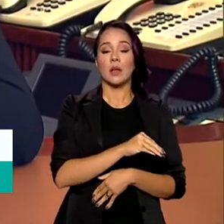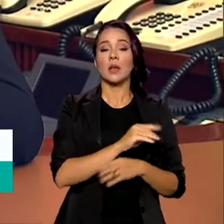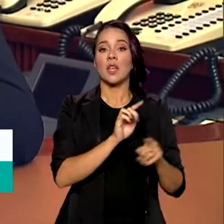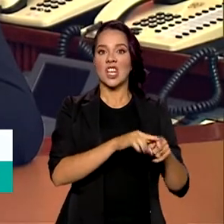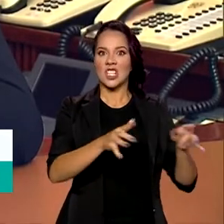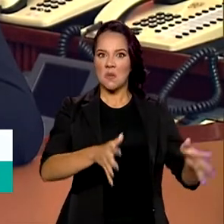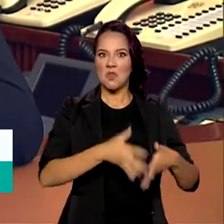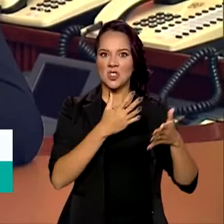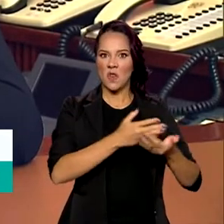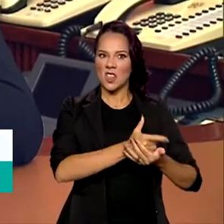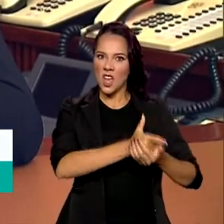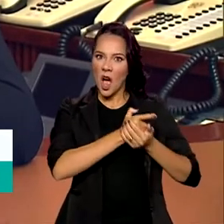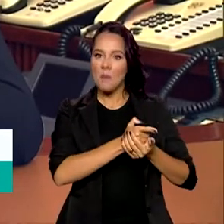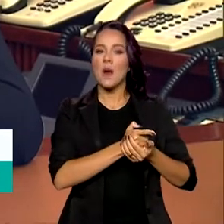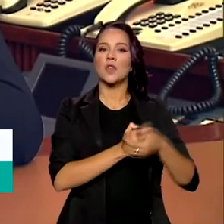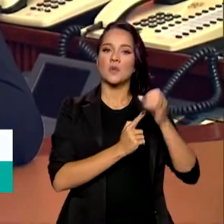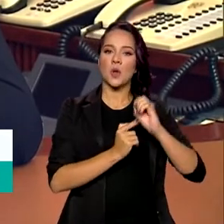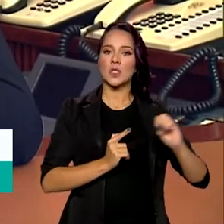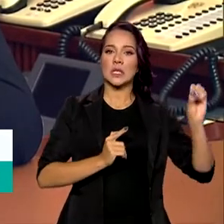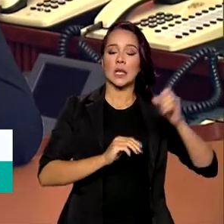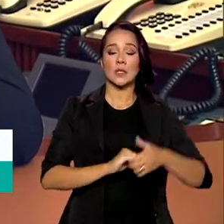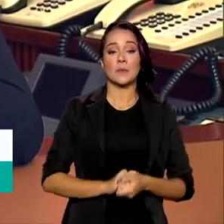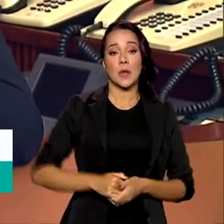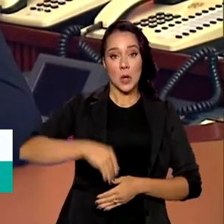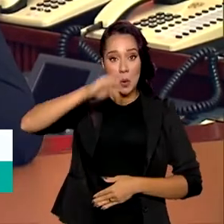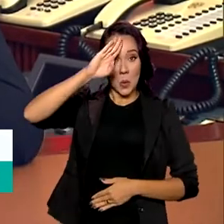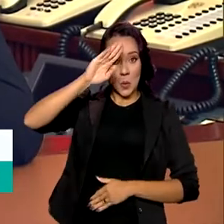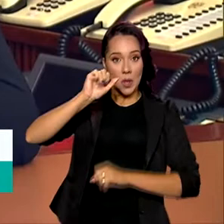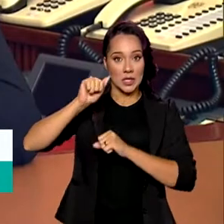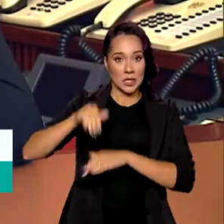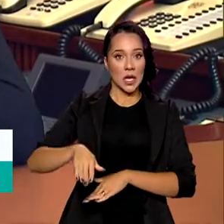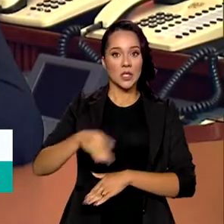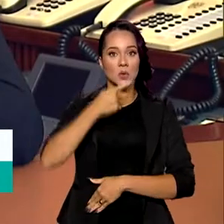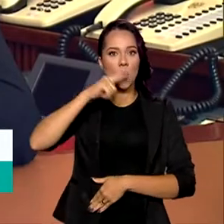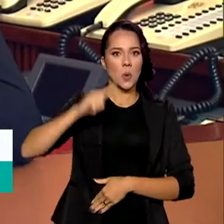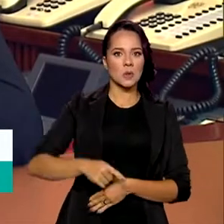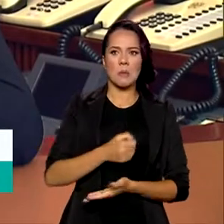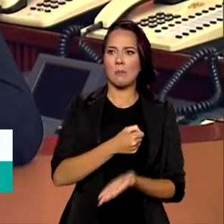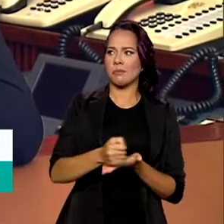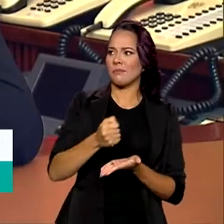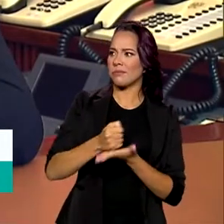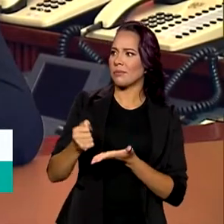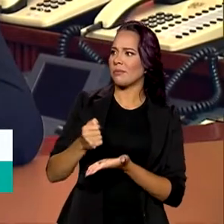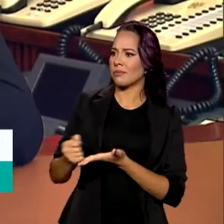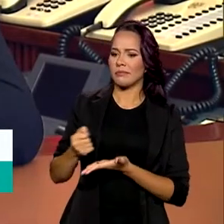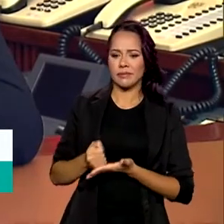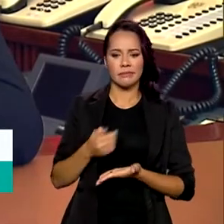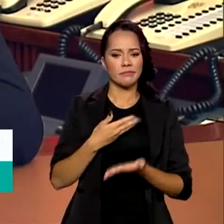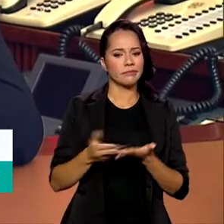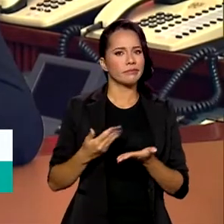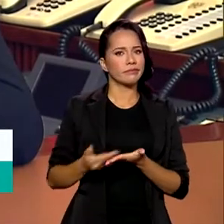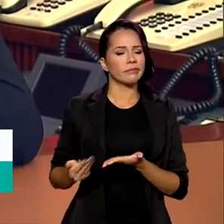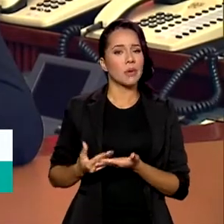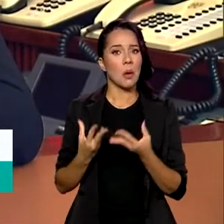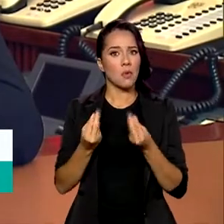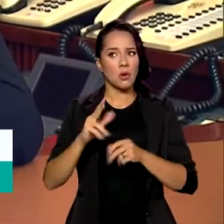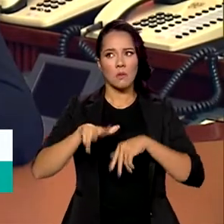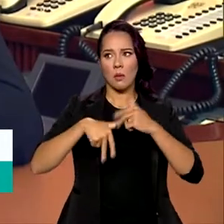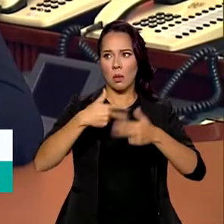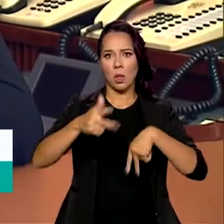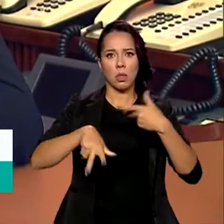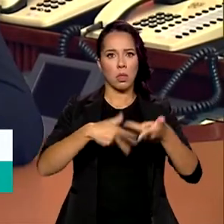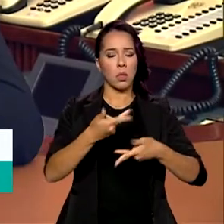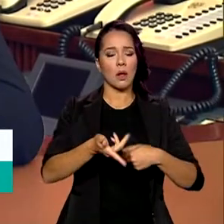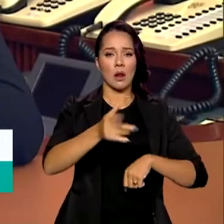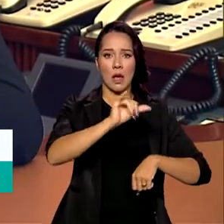motivados e armados pelo acidente o exército Russo sofreu muitas pedras as contra ofensivas do cranianas nas